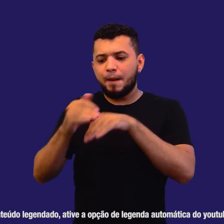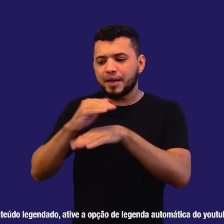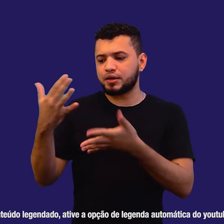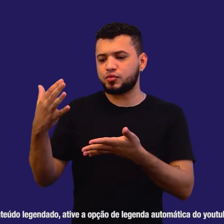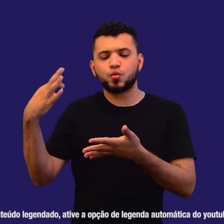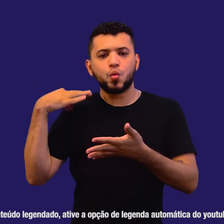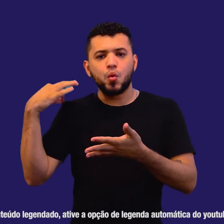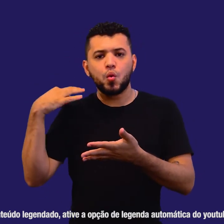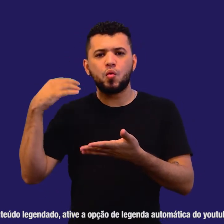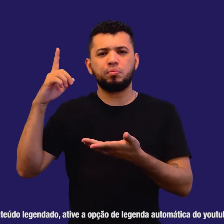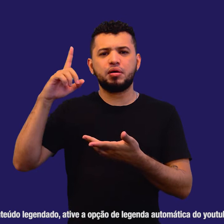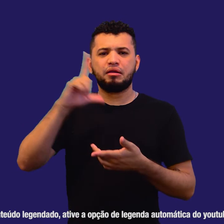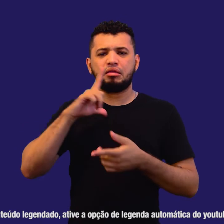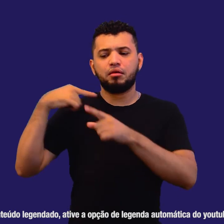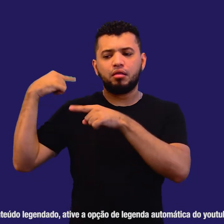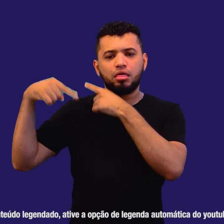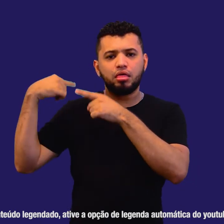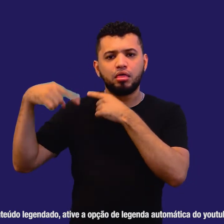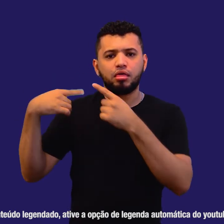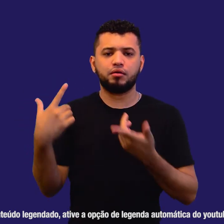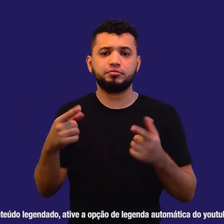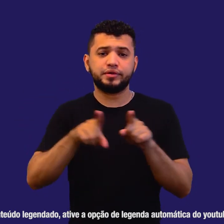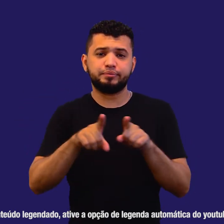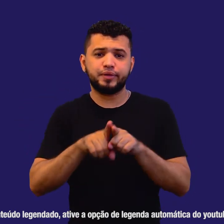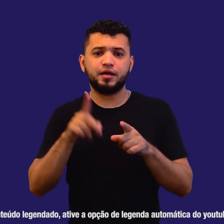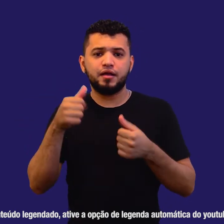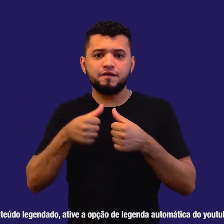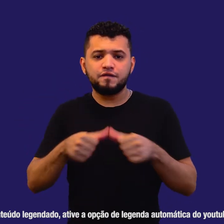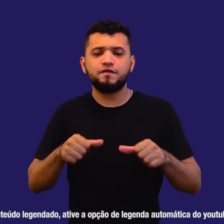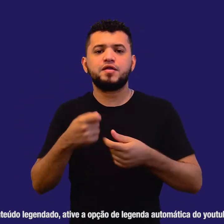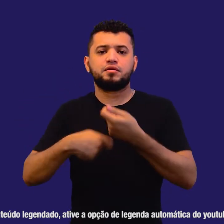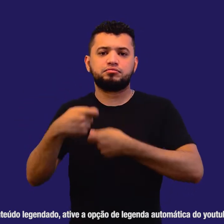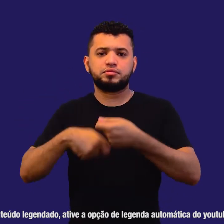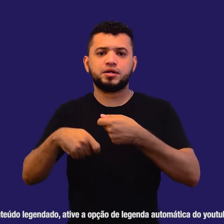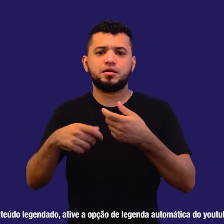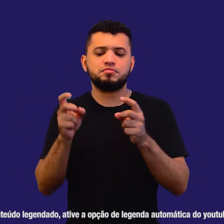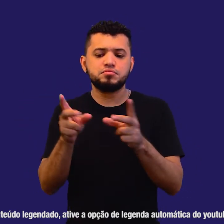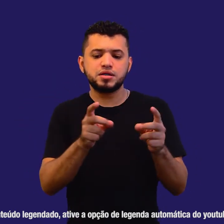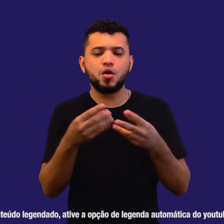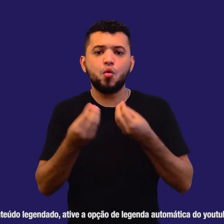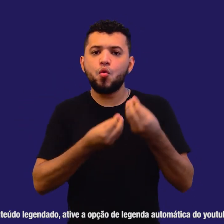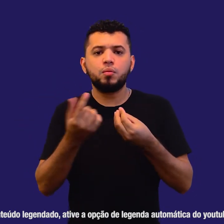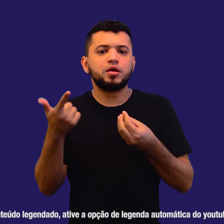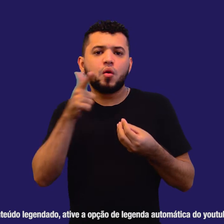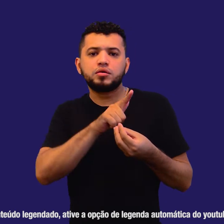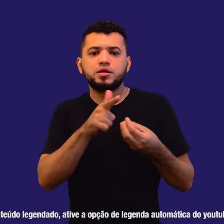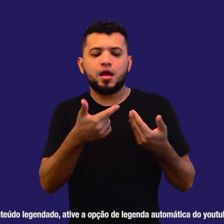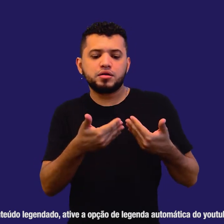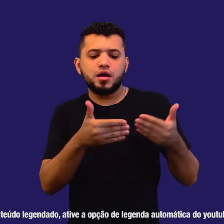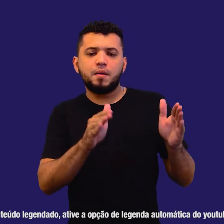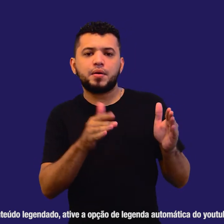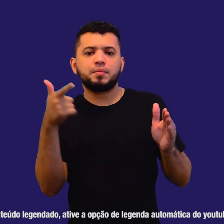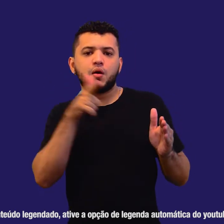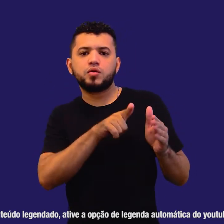certo tradicionalismo, né, que mantém um pouco as tradições econômicas, comerciais, como que ele pode começar a se abrir para a